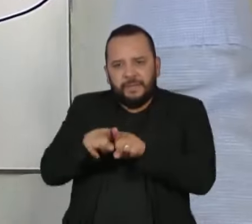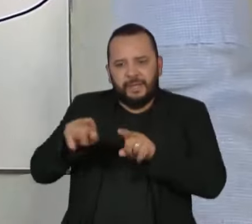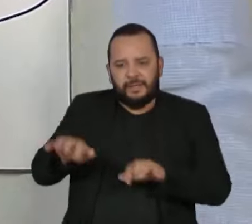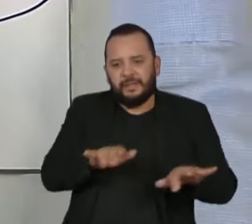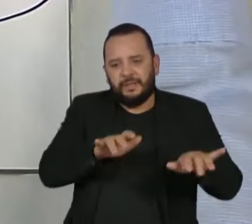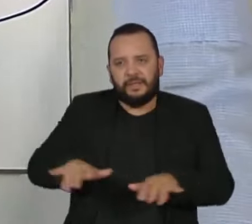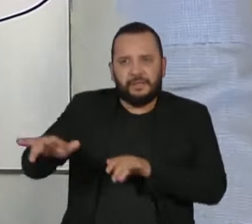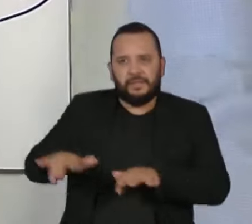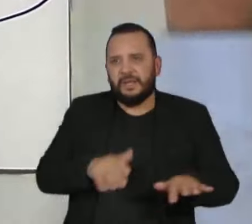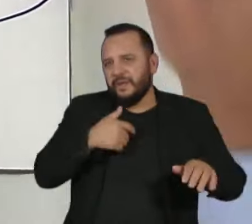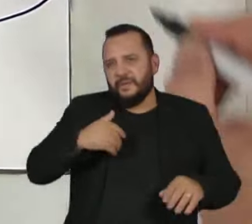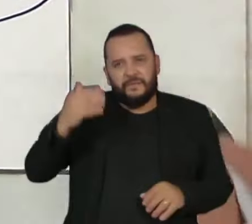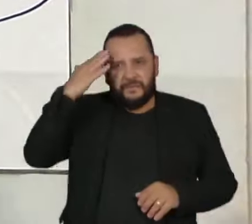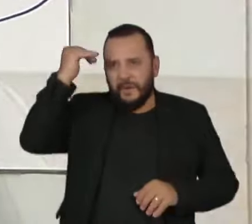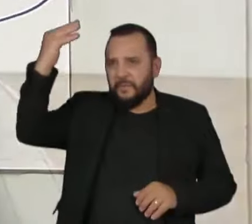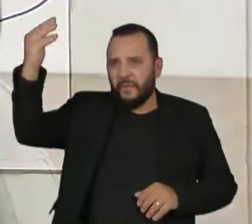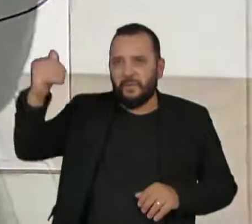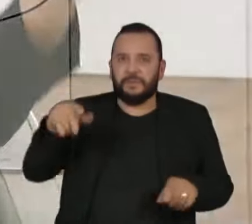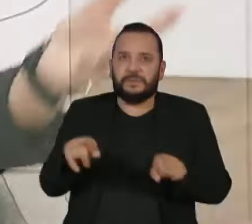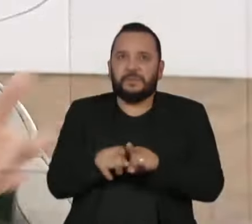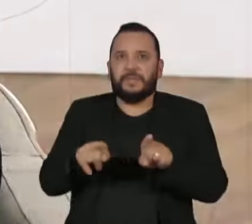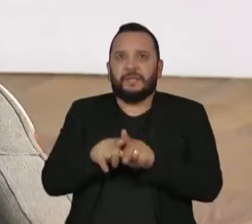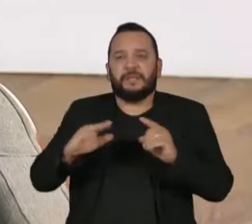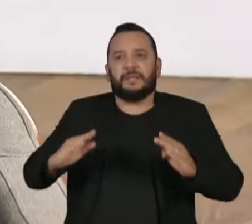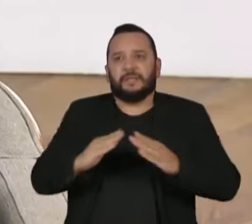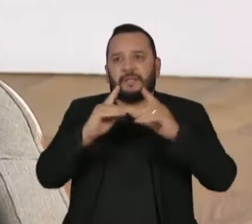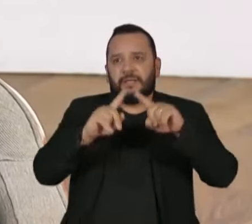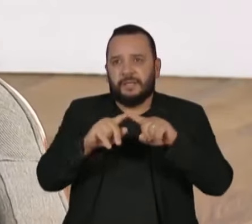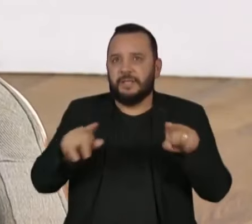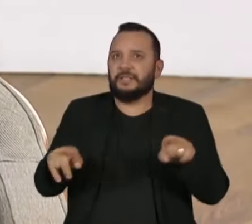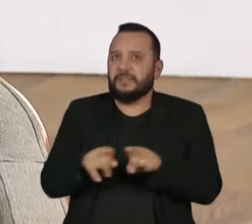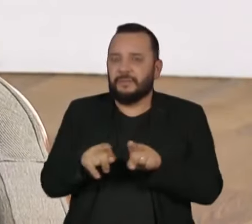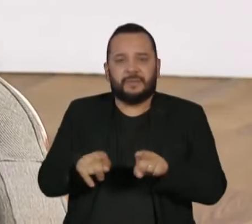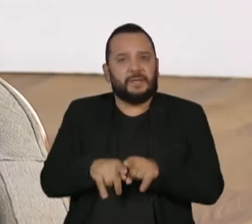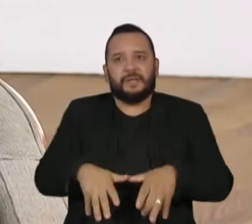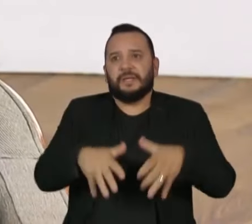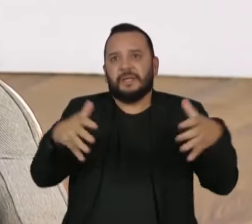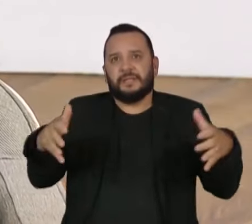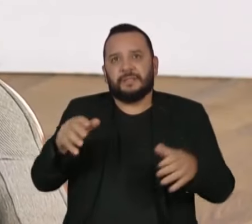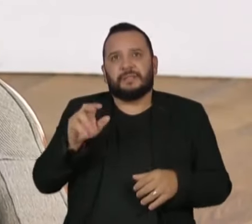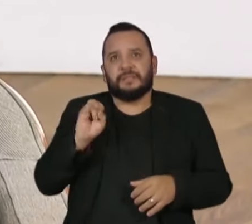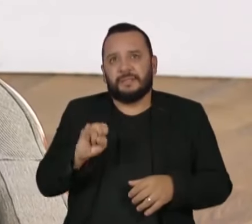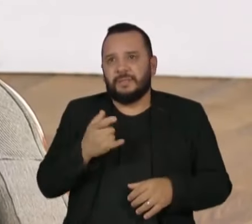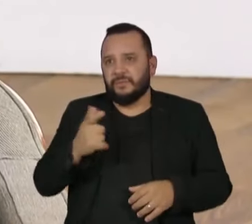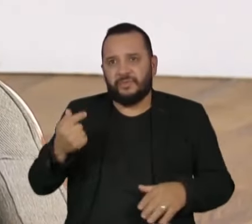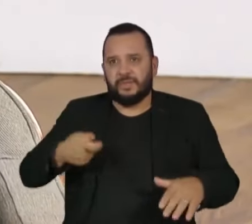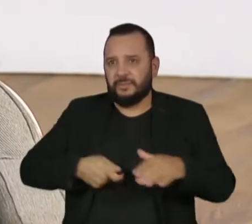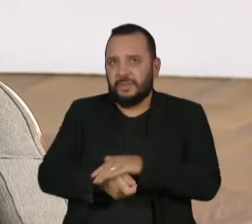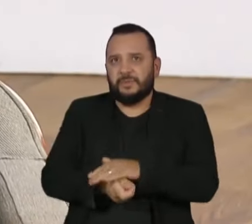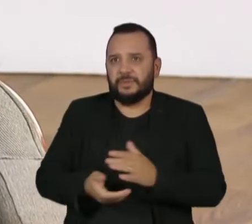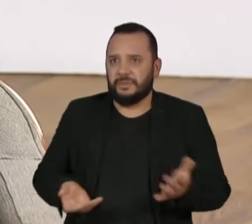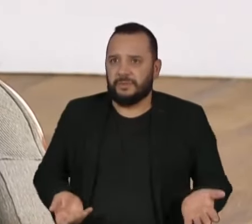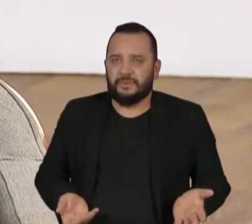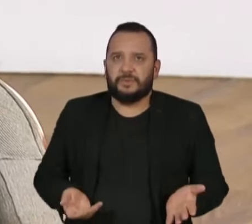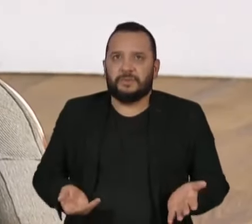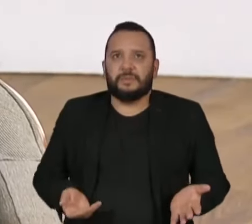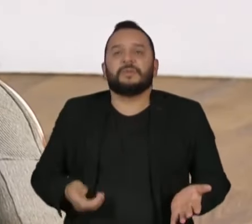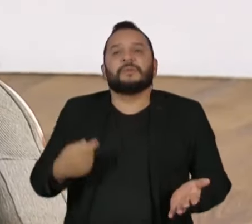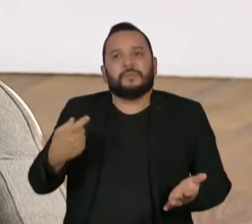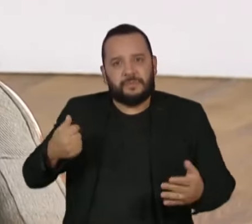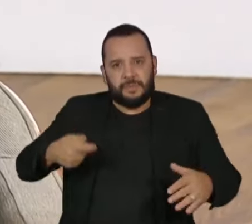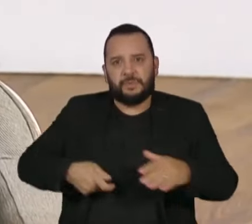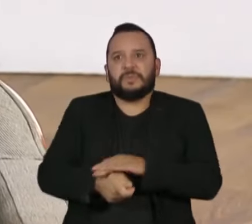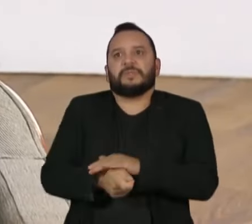vamos citar aí, as grandes igrejas, os grandes monumentos, se não tivesse patrocínio. Então, o patrocínio é, digamos, um